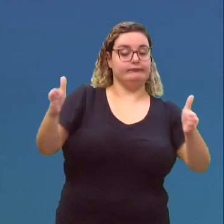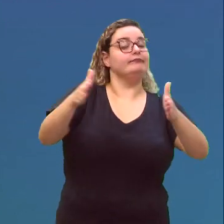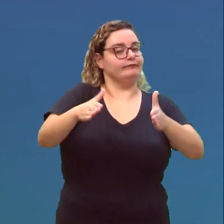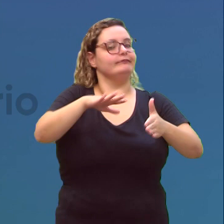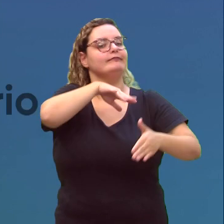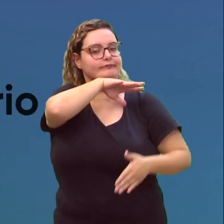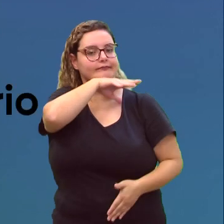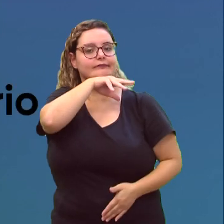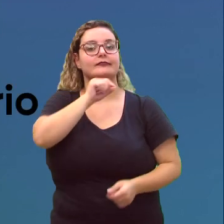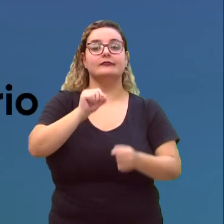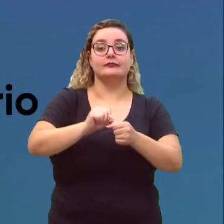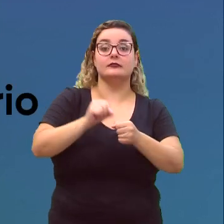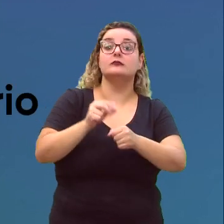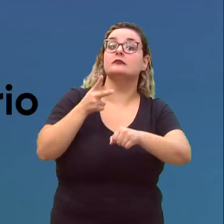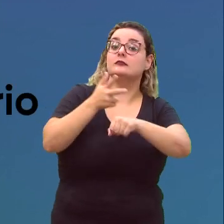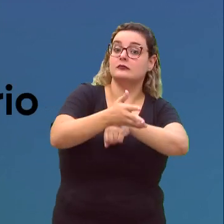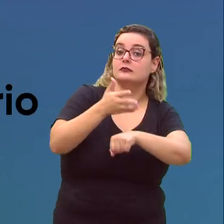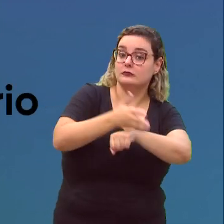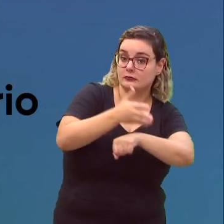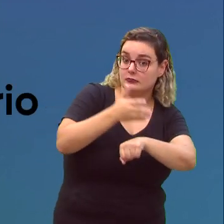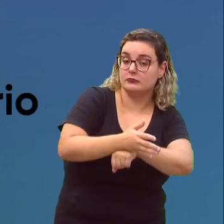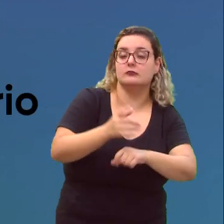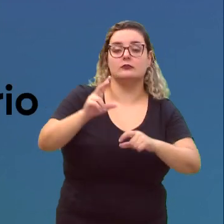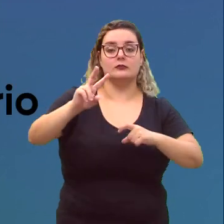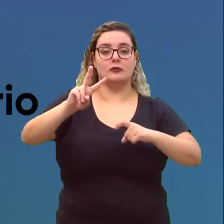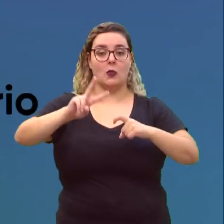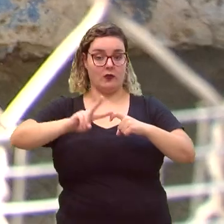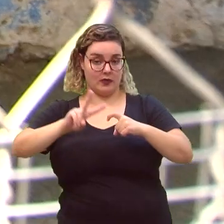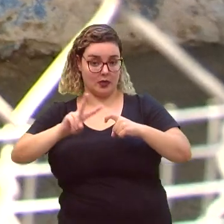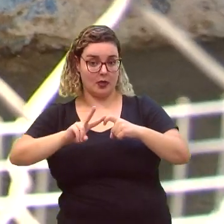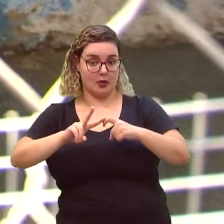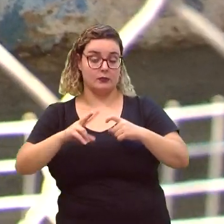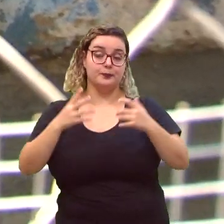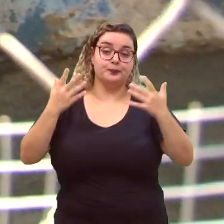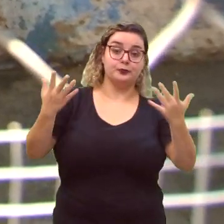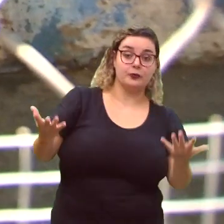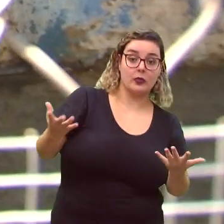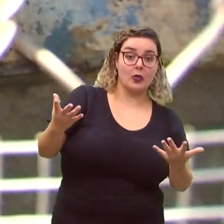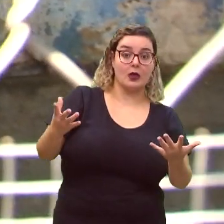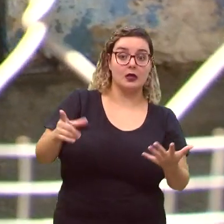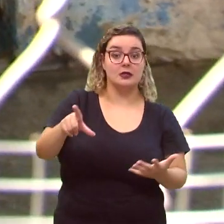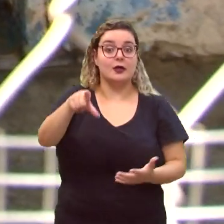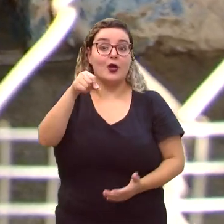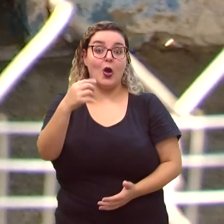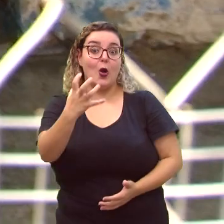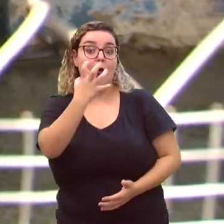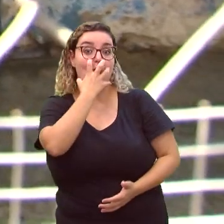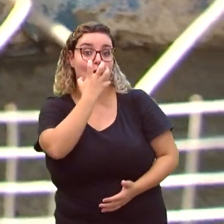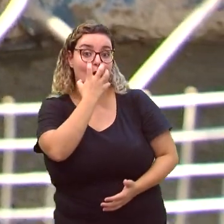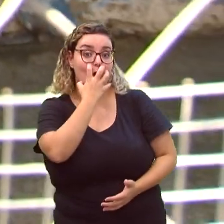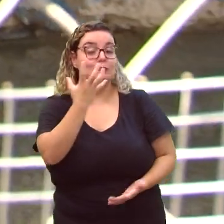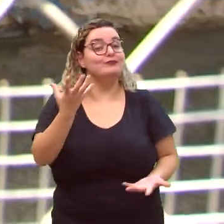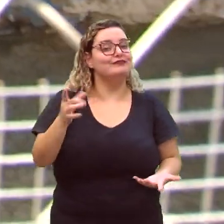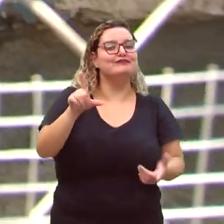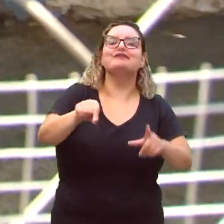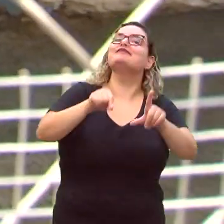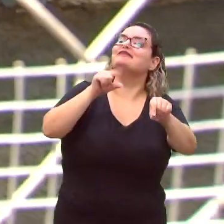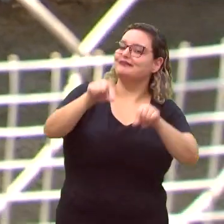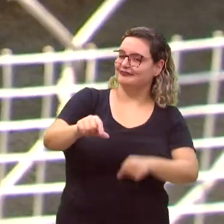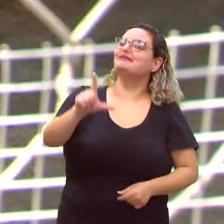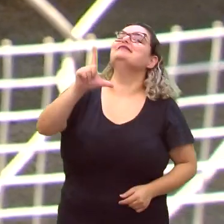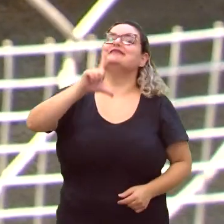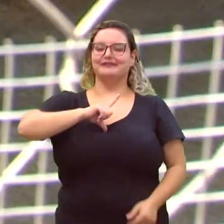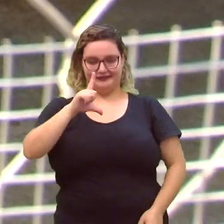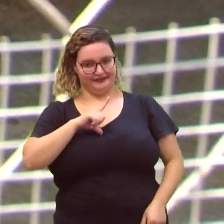bichinho e realizar visitas regulares ao veterinário. Agora, se você está afim de um cachorro, opção é o que